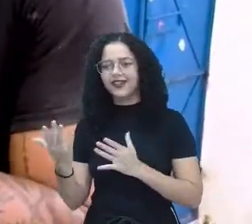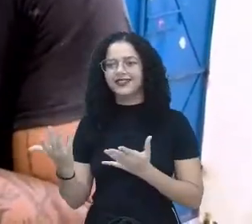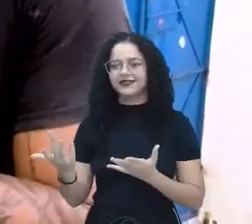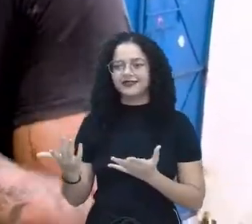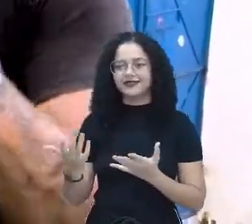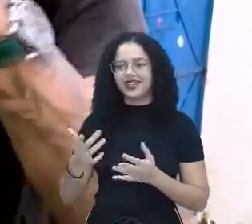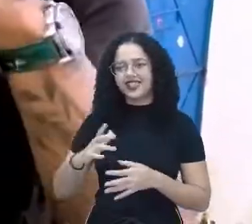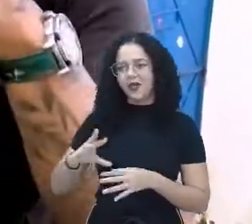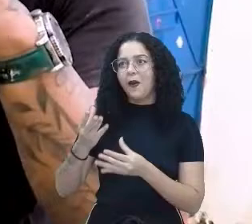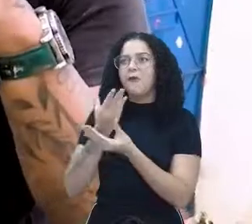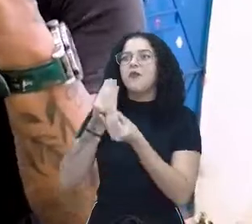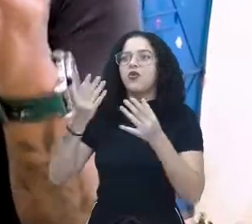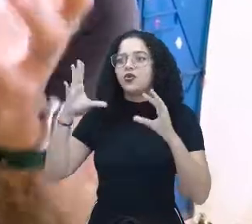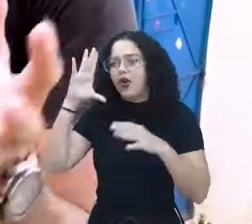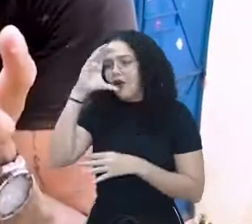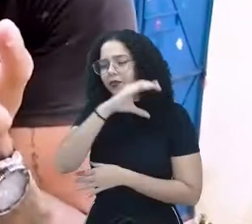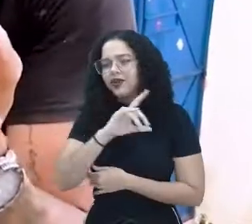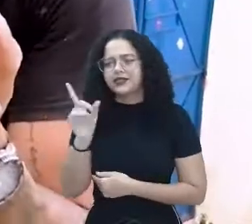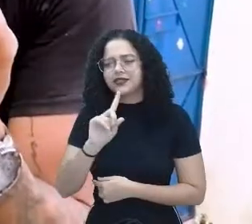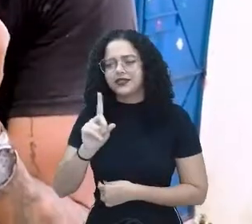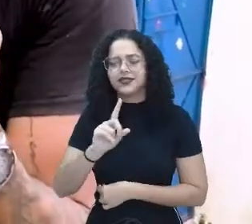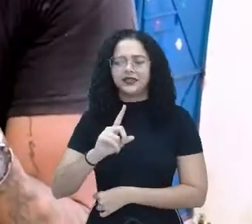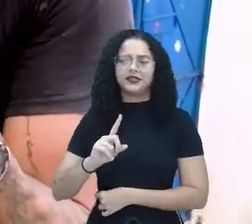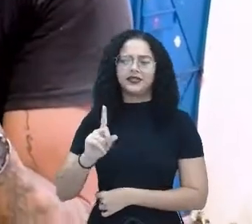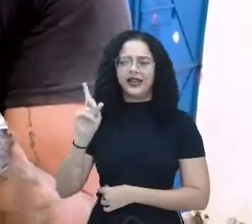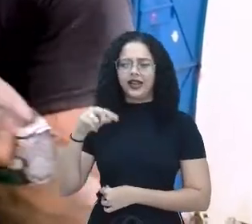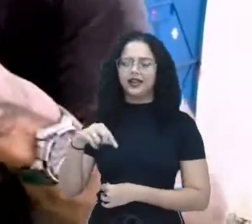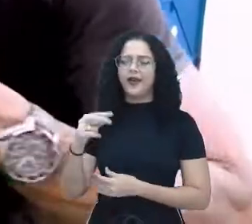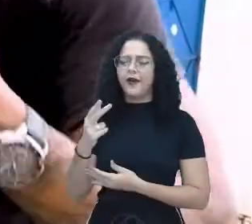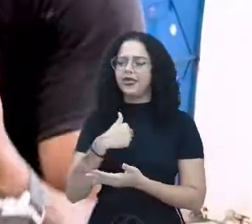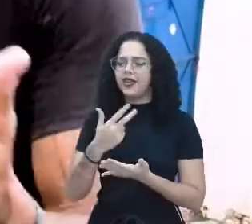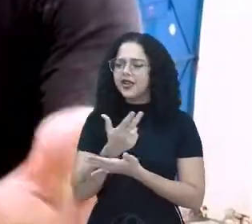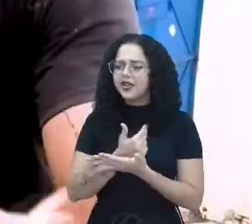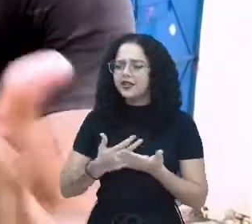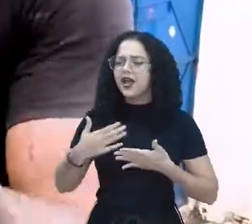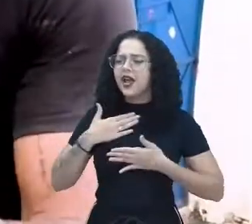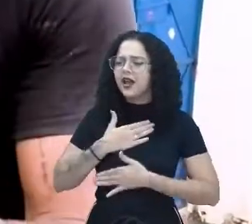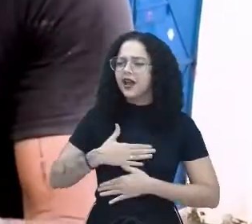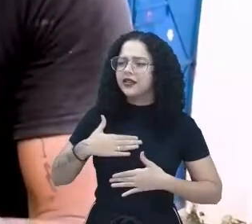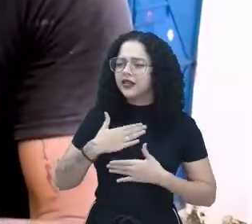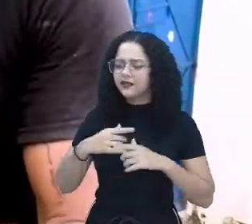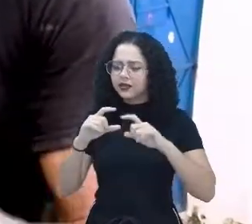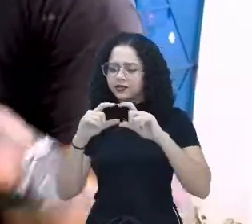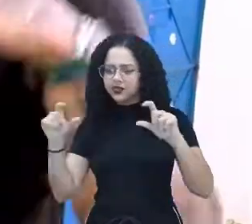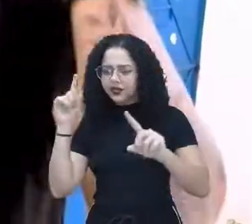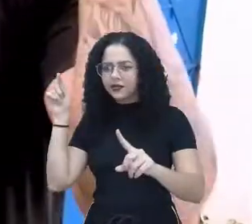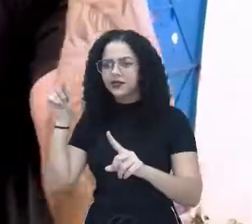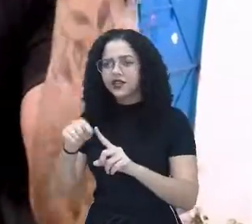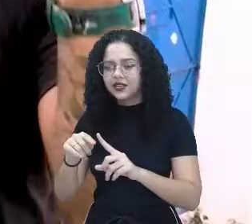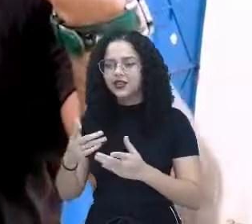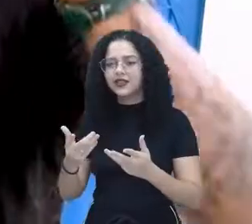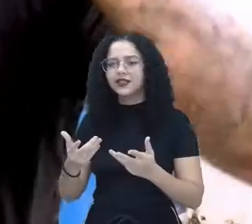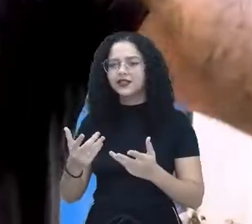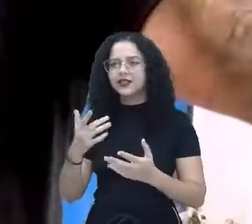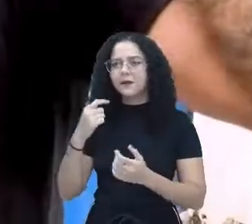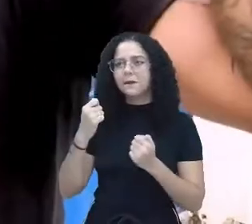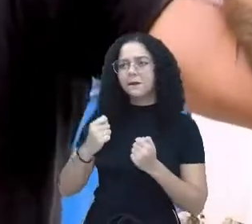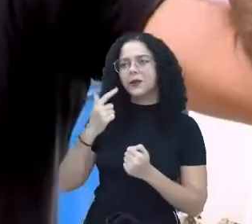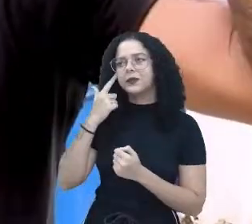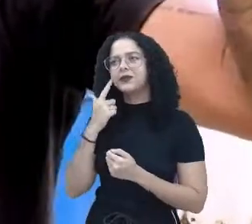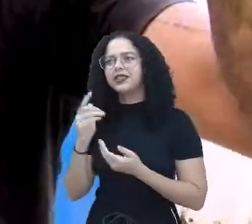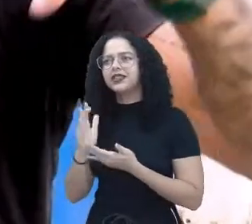interpretar muito. Eu desenho uma coisa esteticamente agradável, trago a mensagem objetiva, a pessoa pode ali